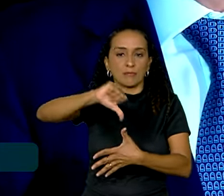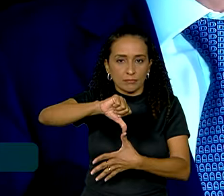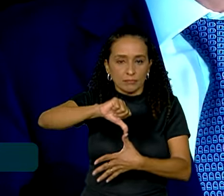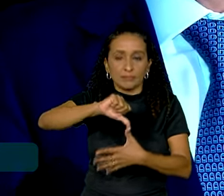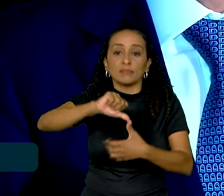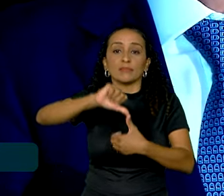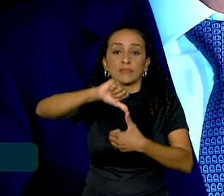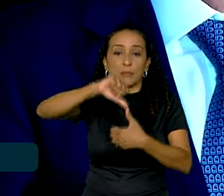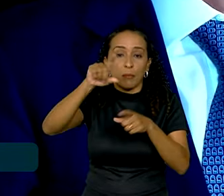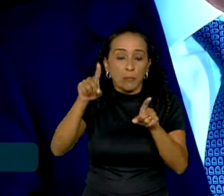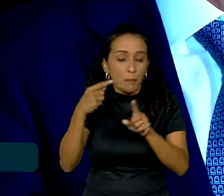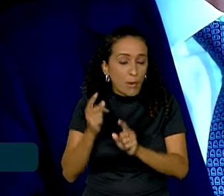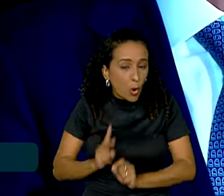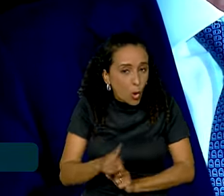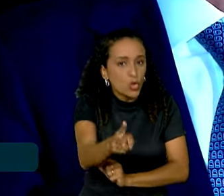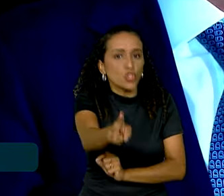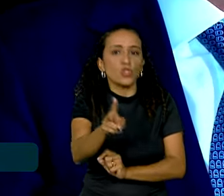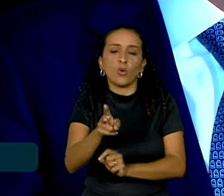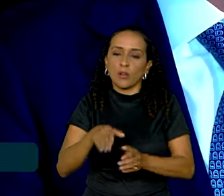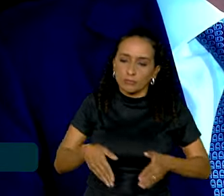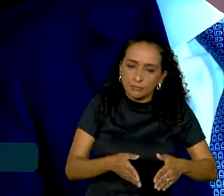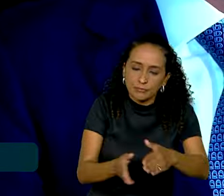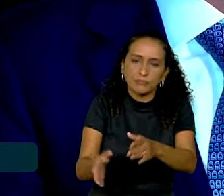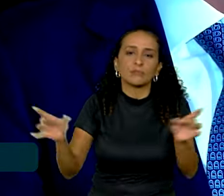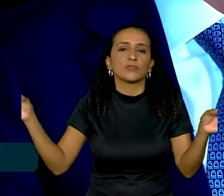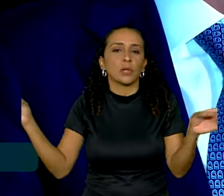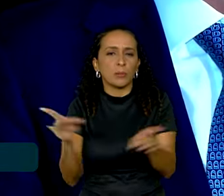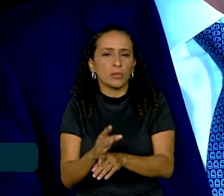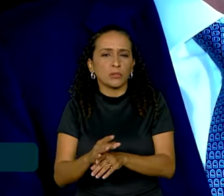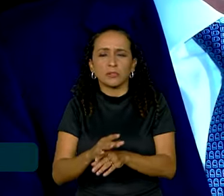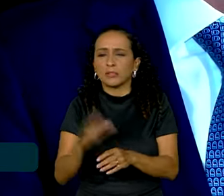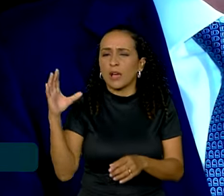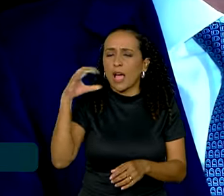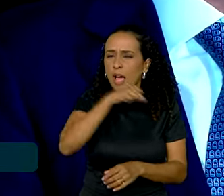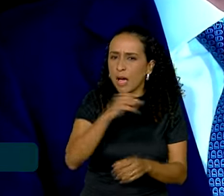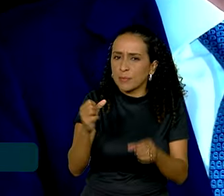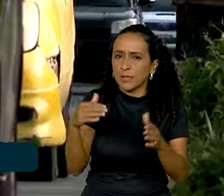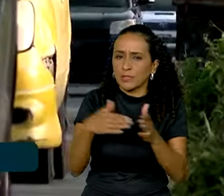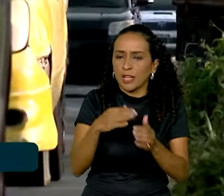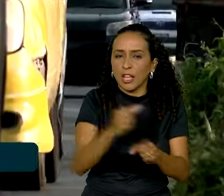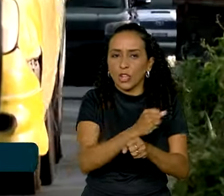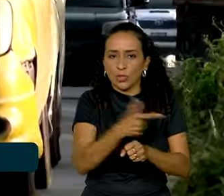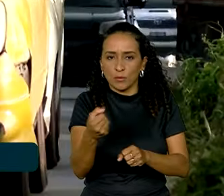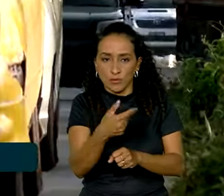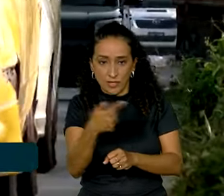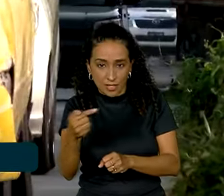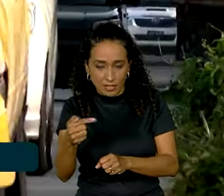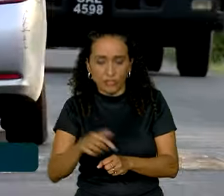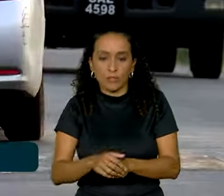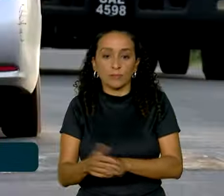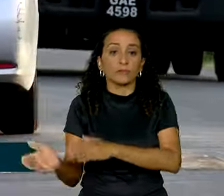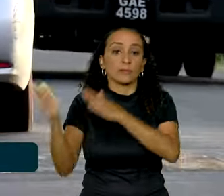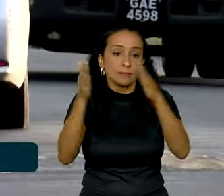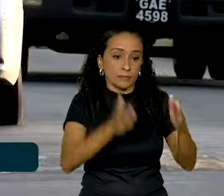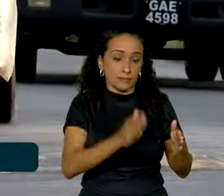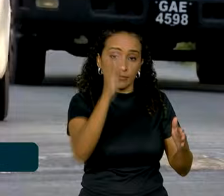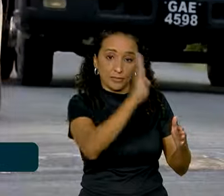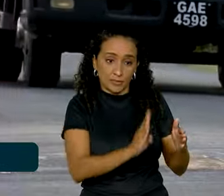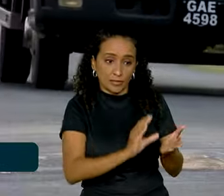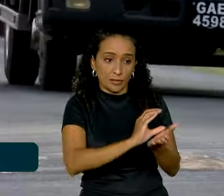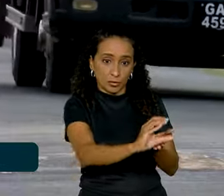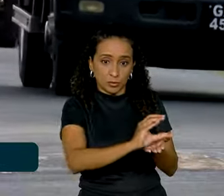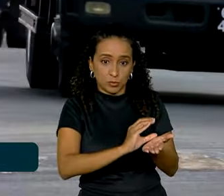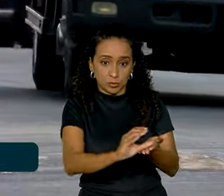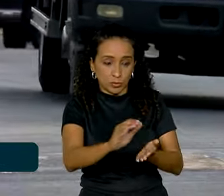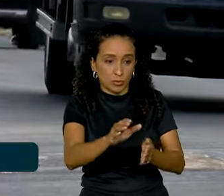continuidade a essa rota que tem tudo para ficar pronta No mais tardar até 2027 do lado brasileiro os recur urs para